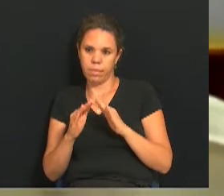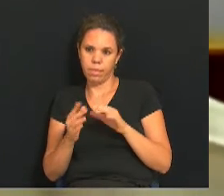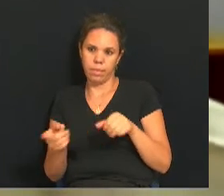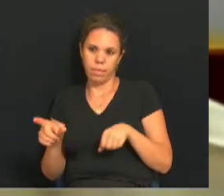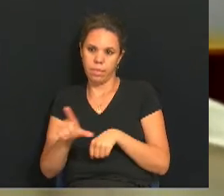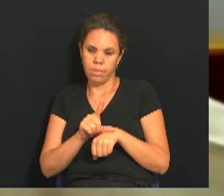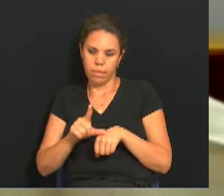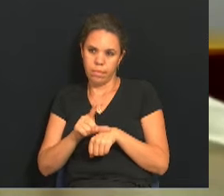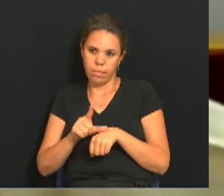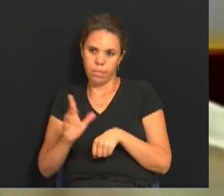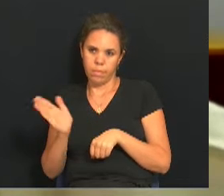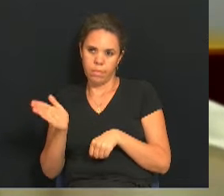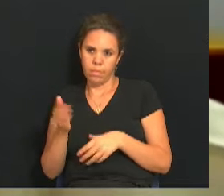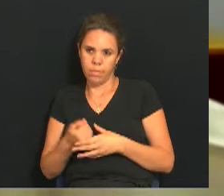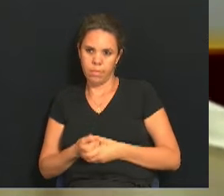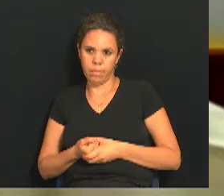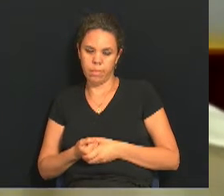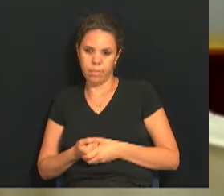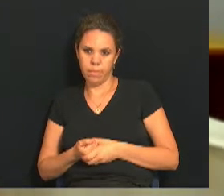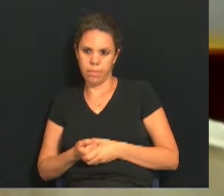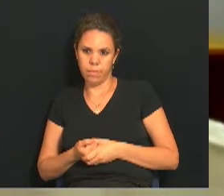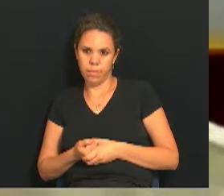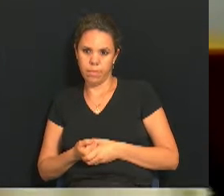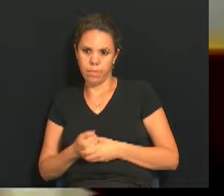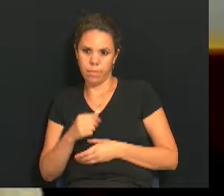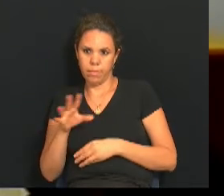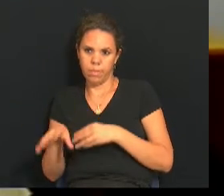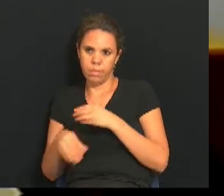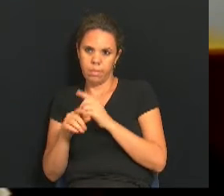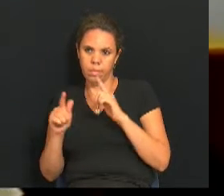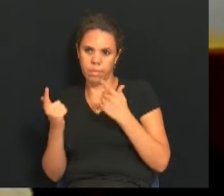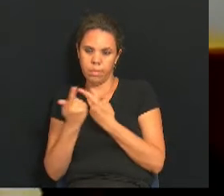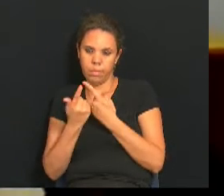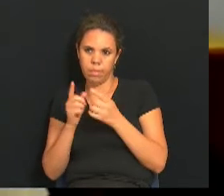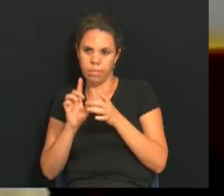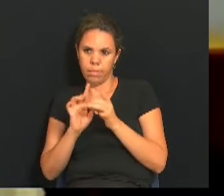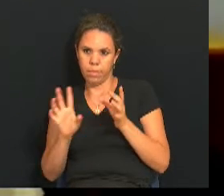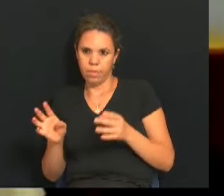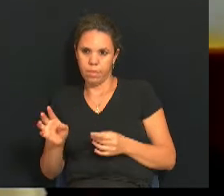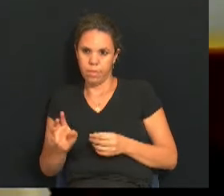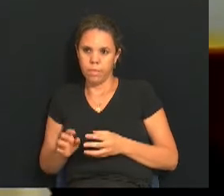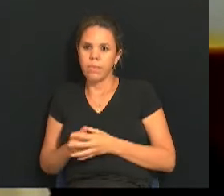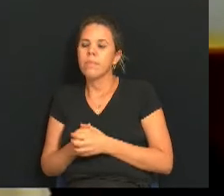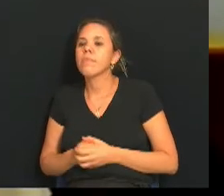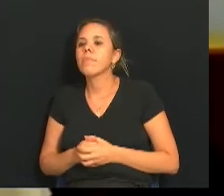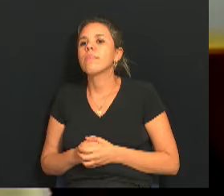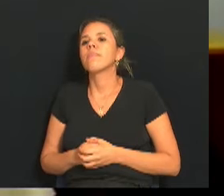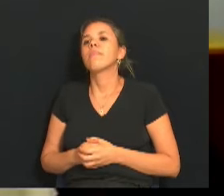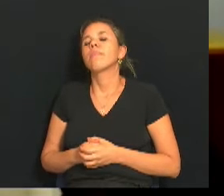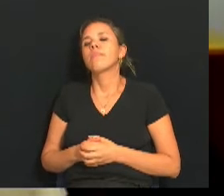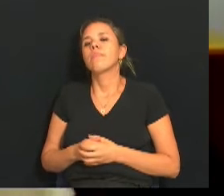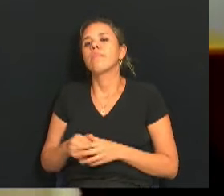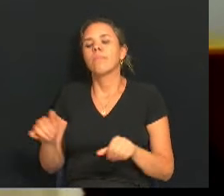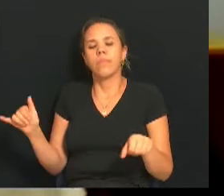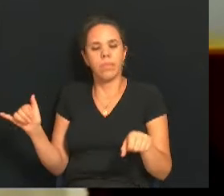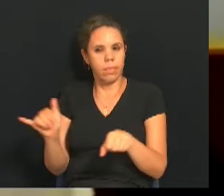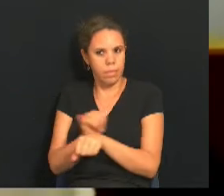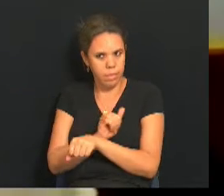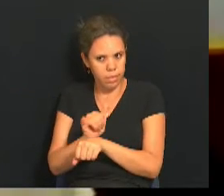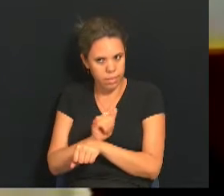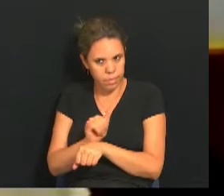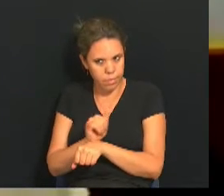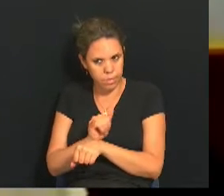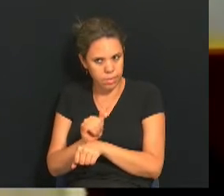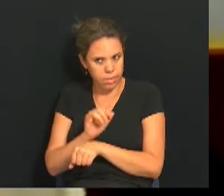já existe. Da composição da gestão democrática, e utiliza como mecanismos, faz apenas